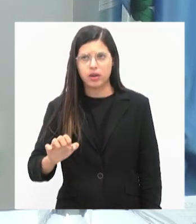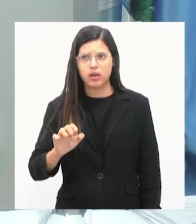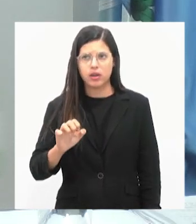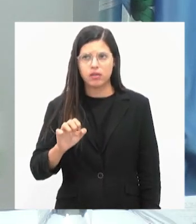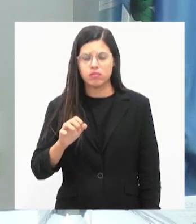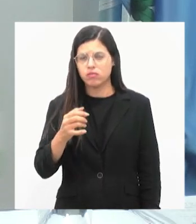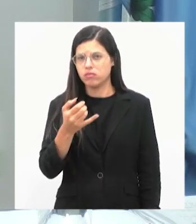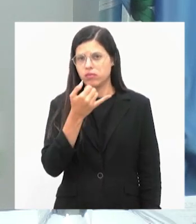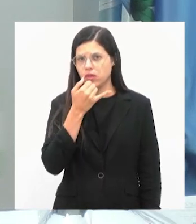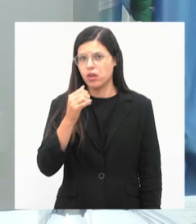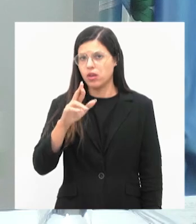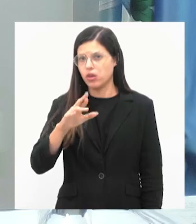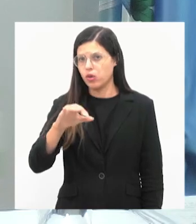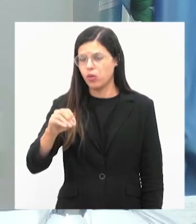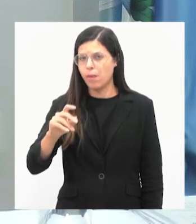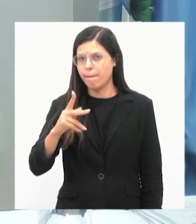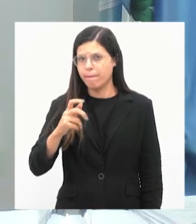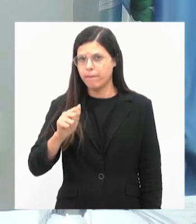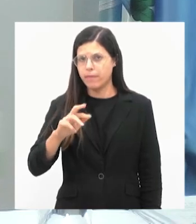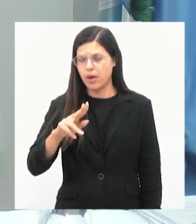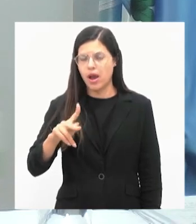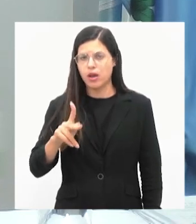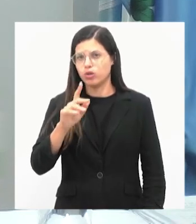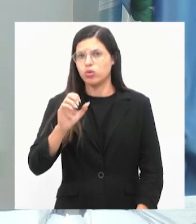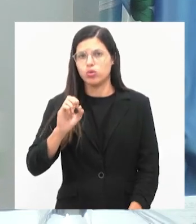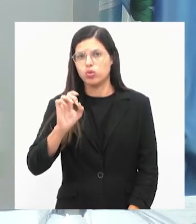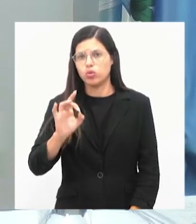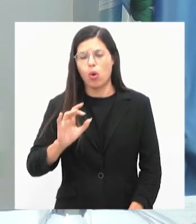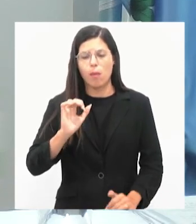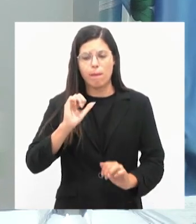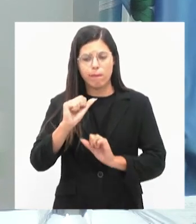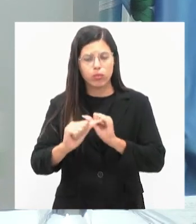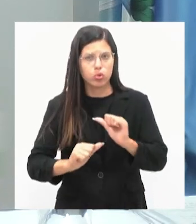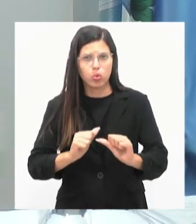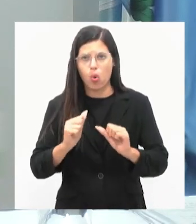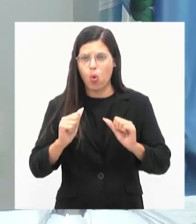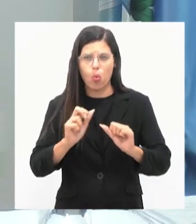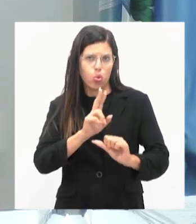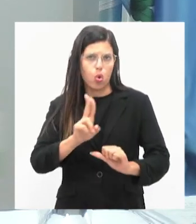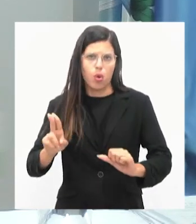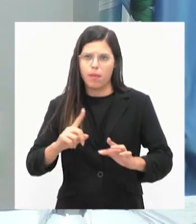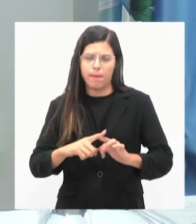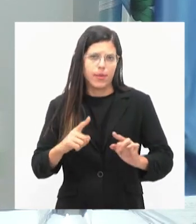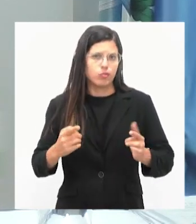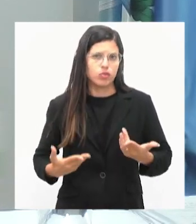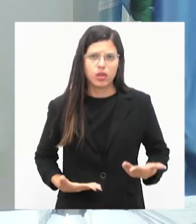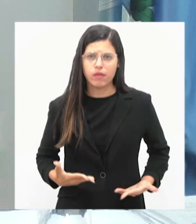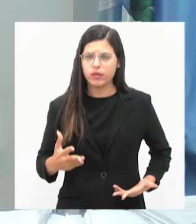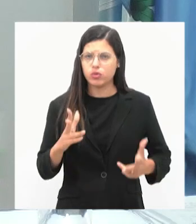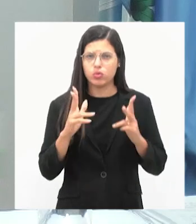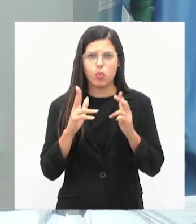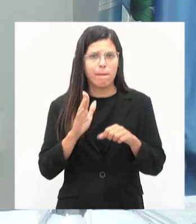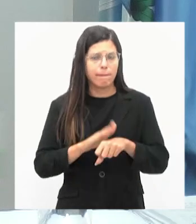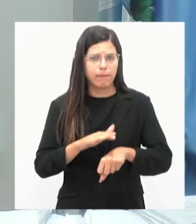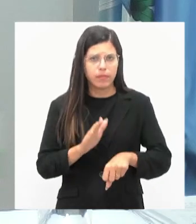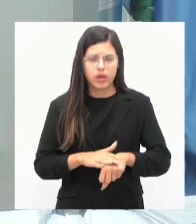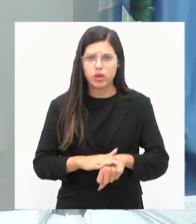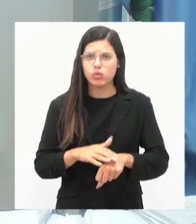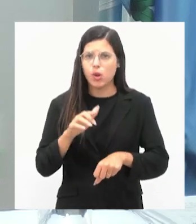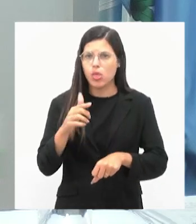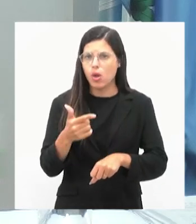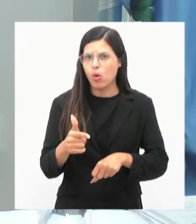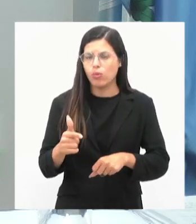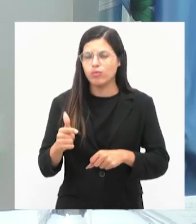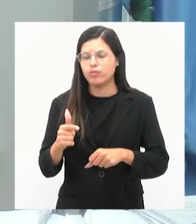placa. O serviço é o mesmo. Não tem cobertura, os estacionamentos continuam abandonados, cheios de mato,